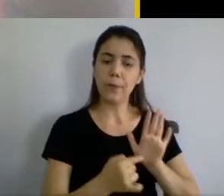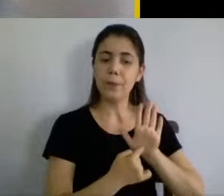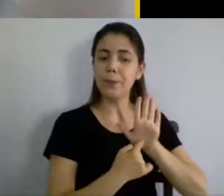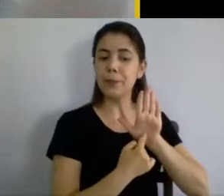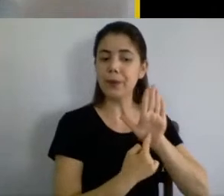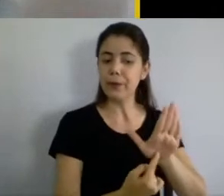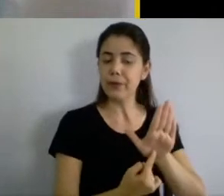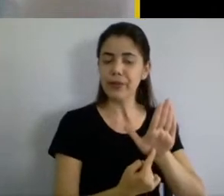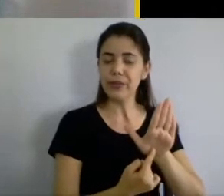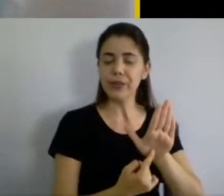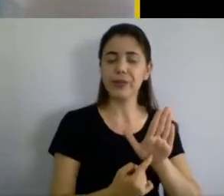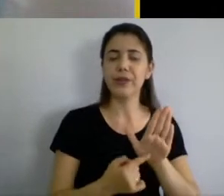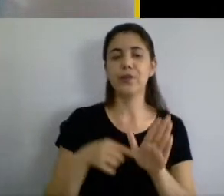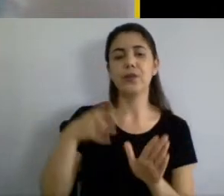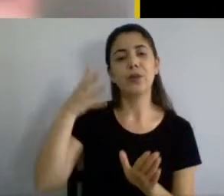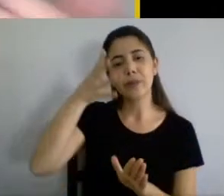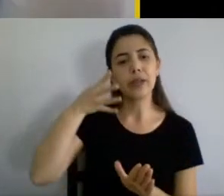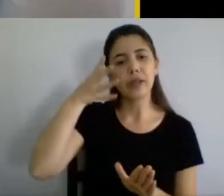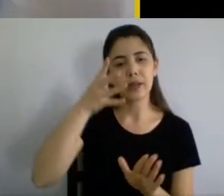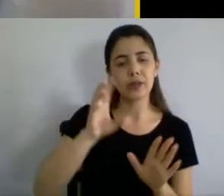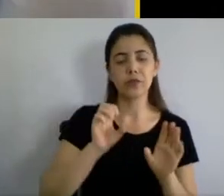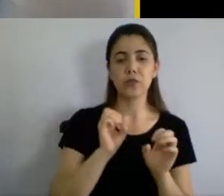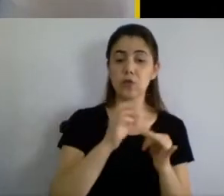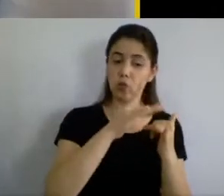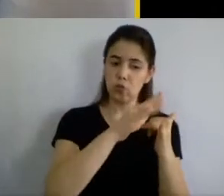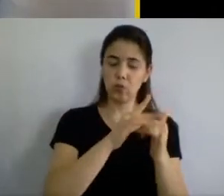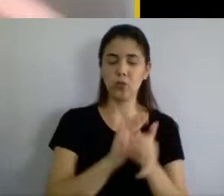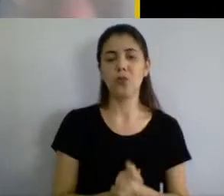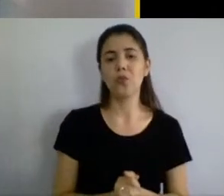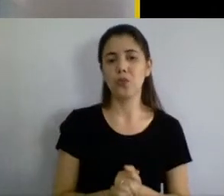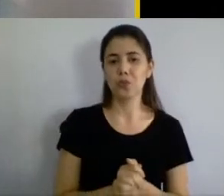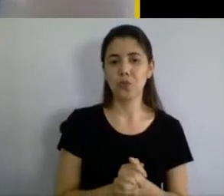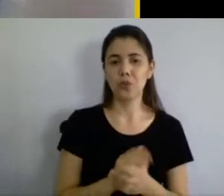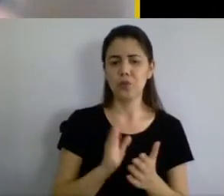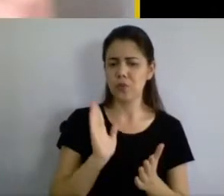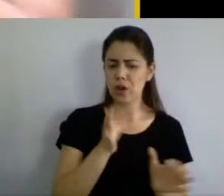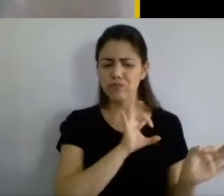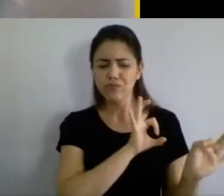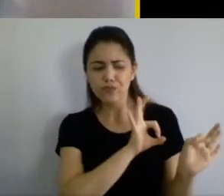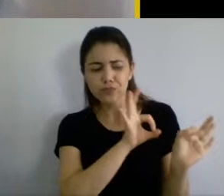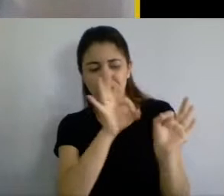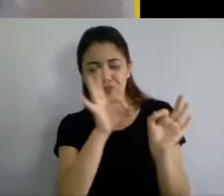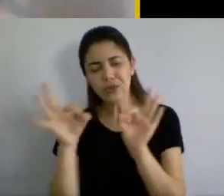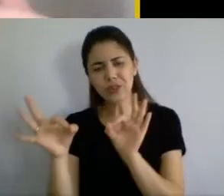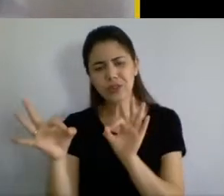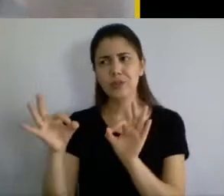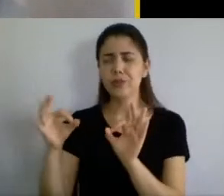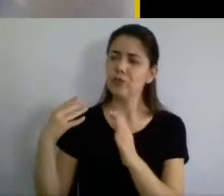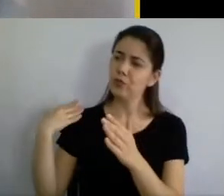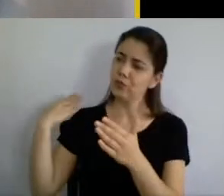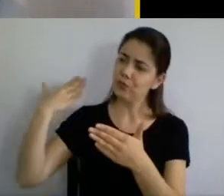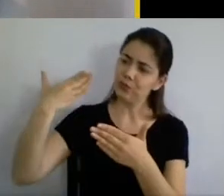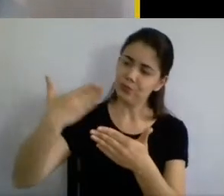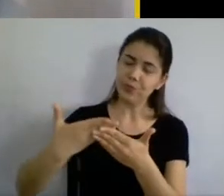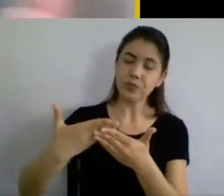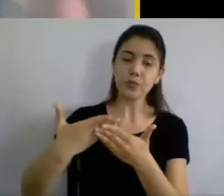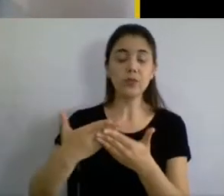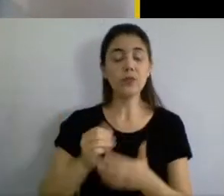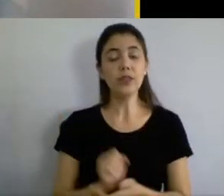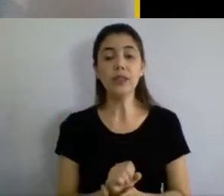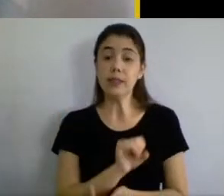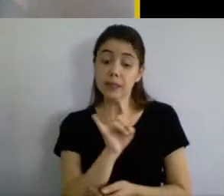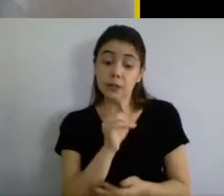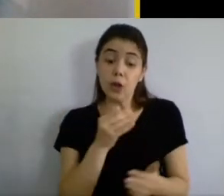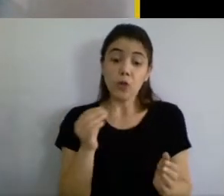conteúdo semanalmente para todos vocês que nos acompanham já há algum tempo. Se você é novo aqui também, você também vai nos acompanhar, né,